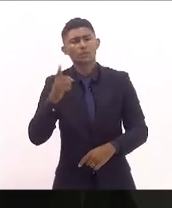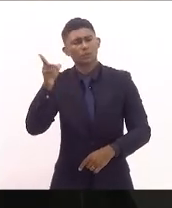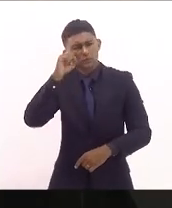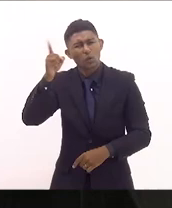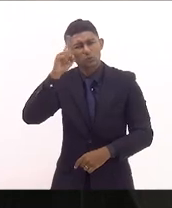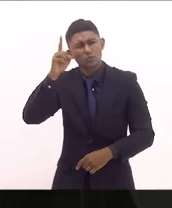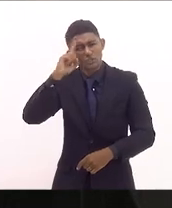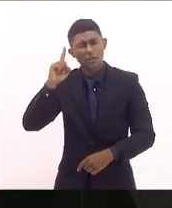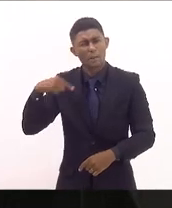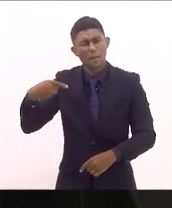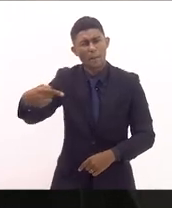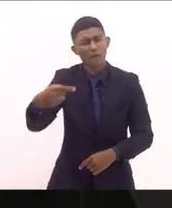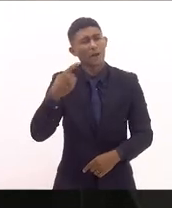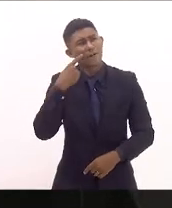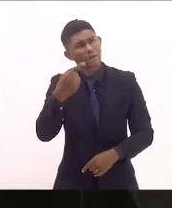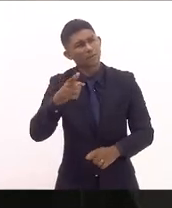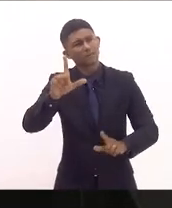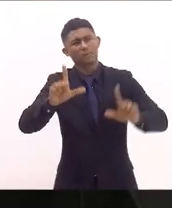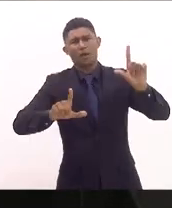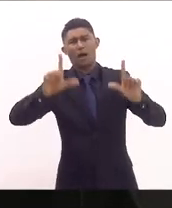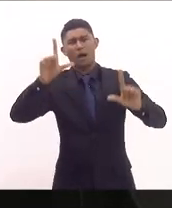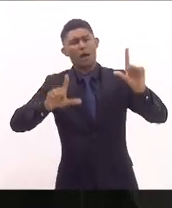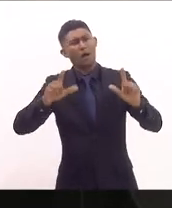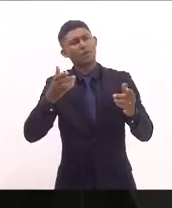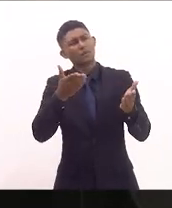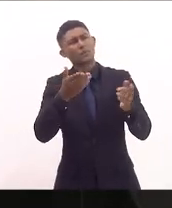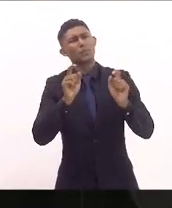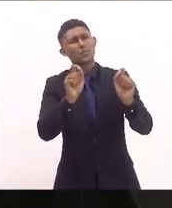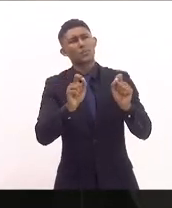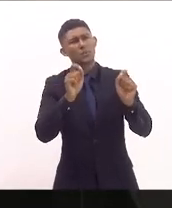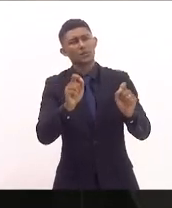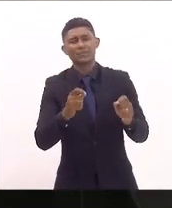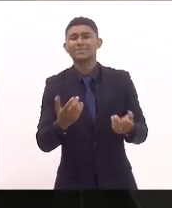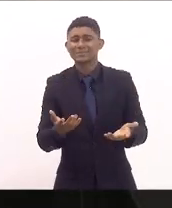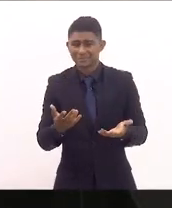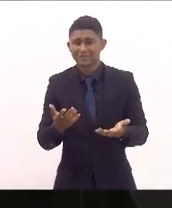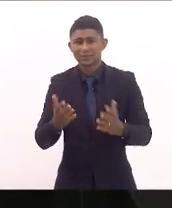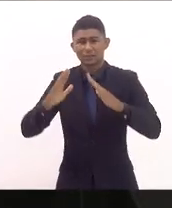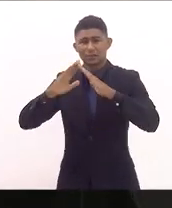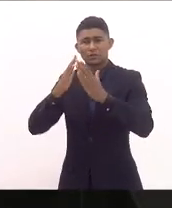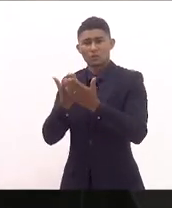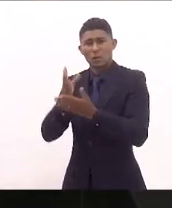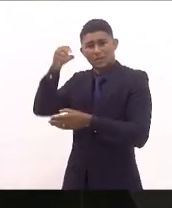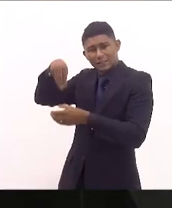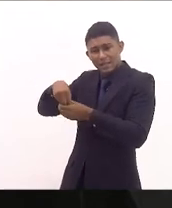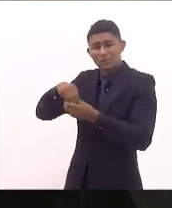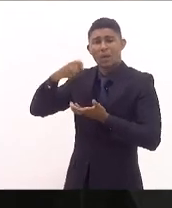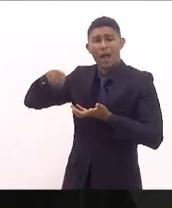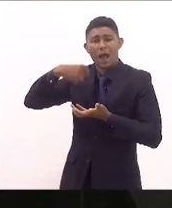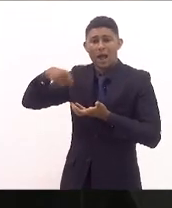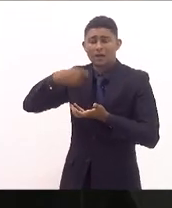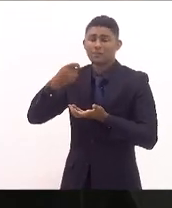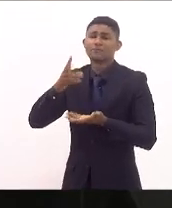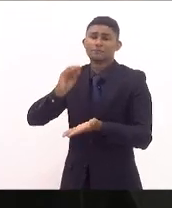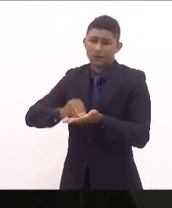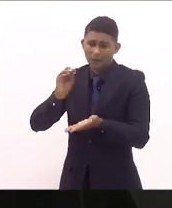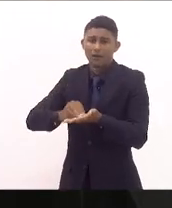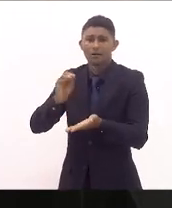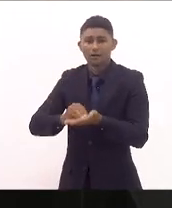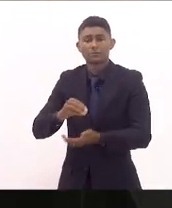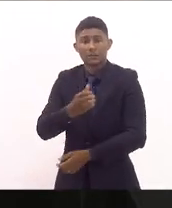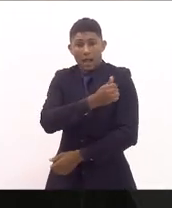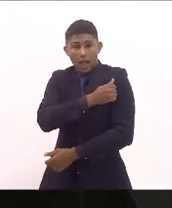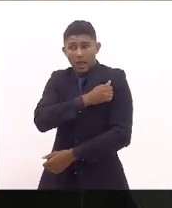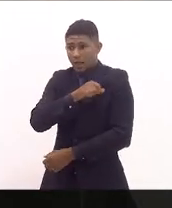na televisão o triste relato da falta de alimentação escolar na rede Faetec os